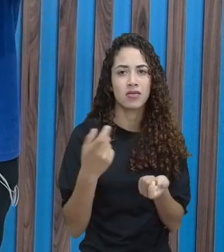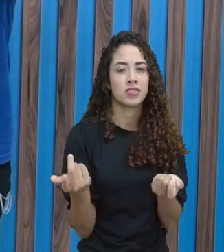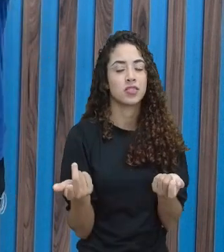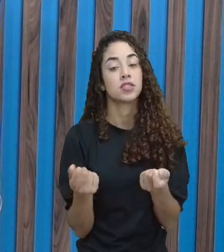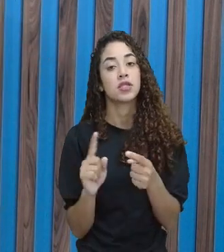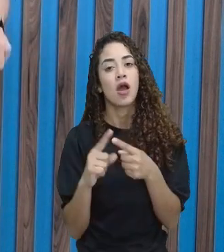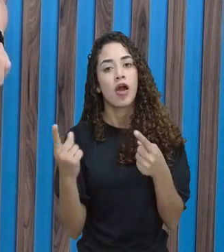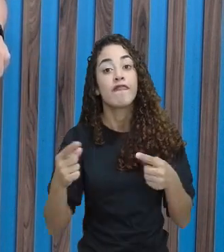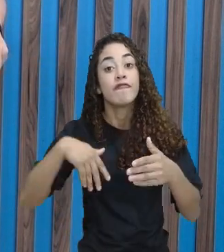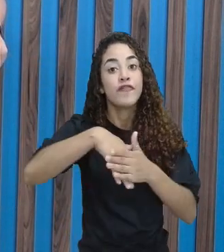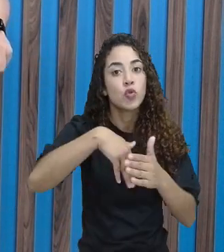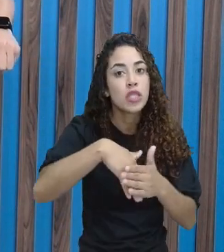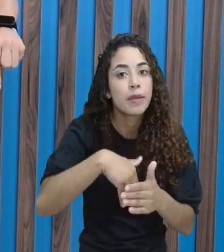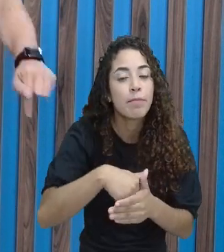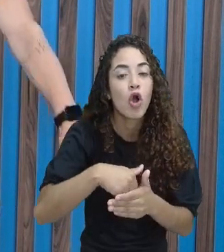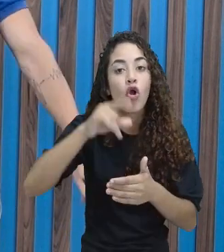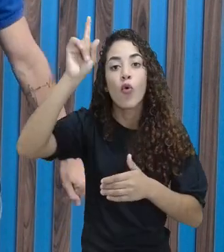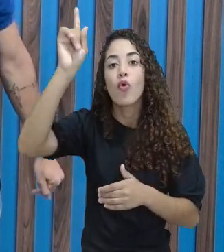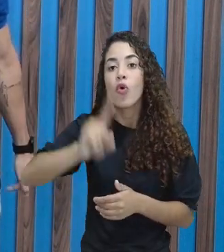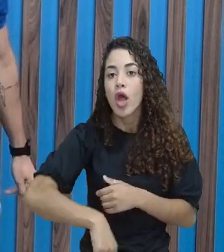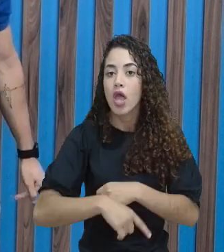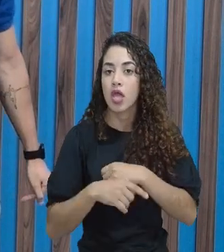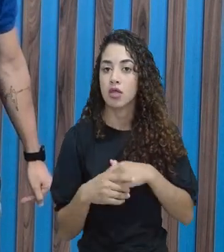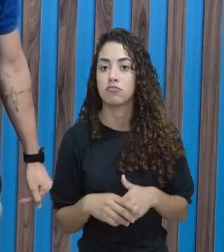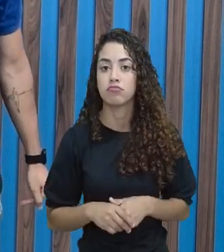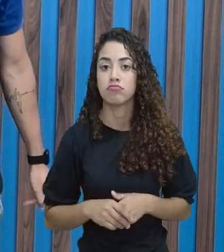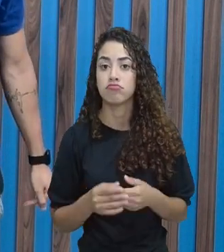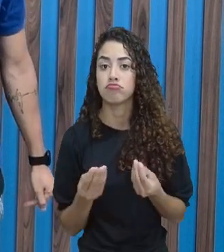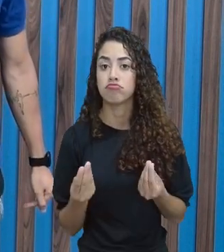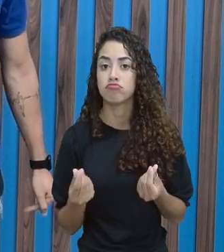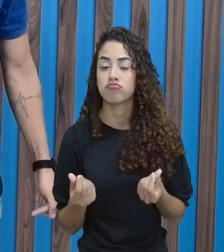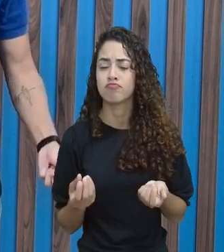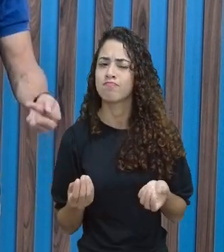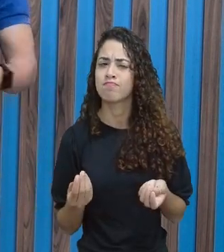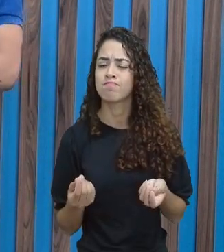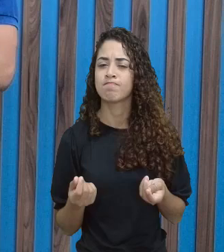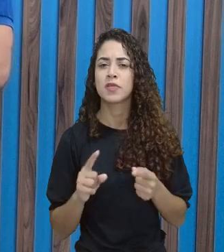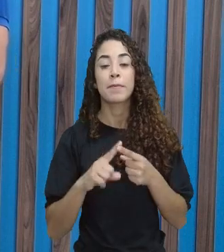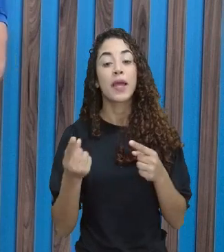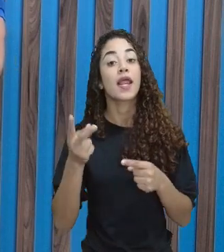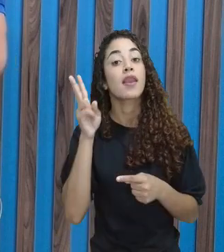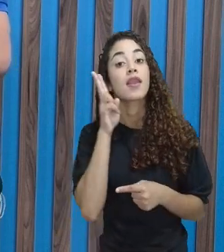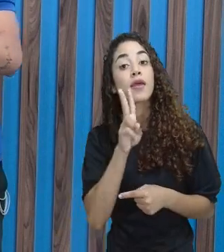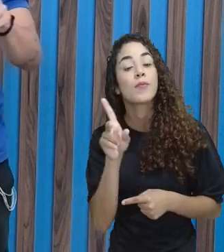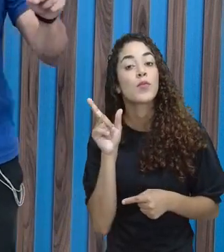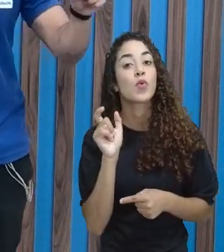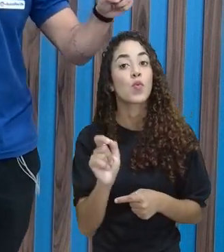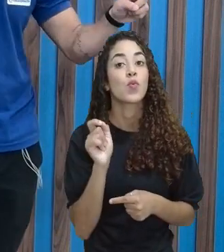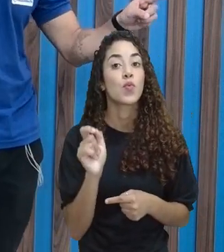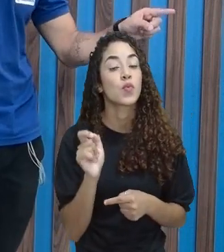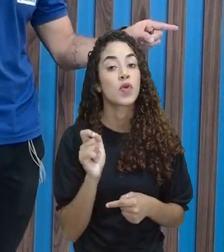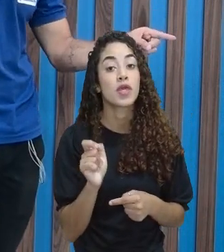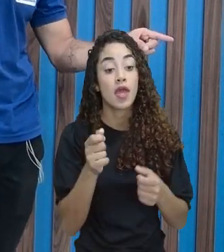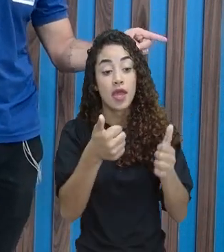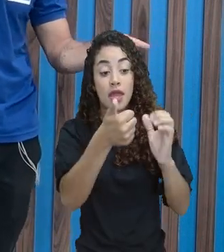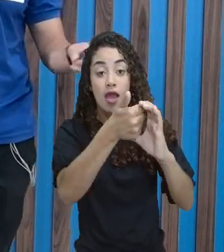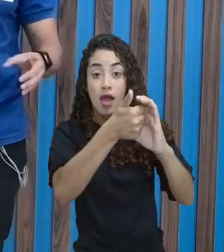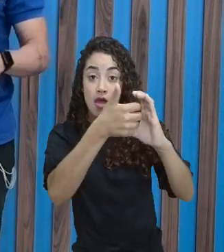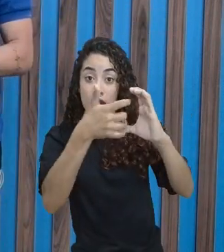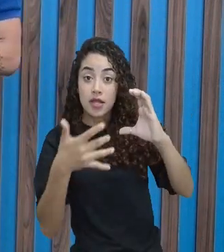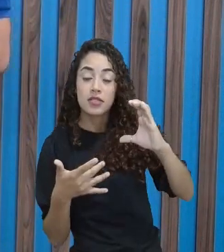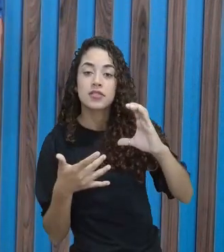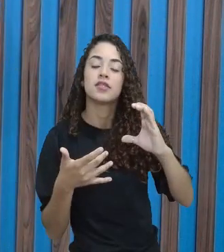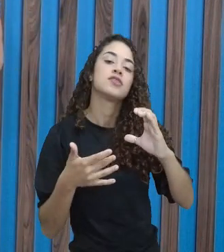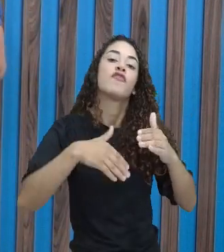então futebol é um esporte de campo. Mas lembra que a característica do futebol